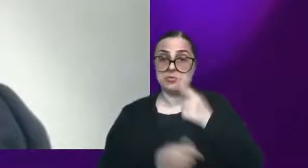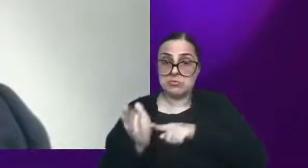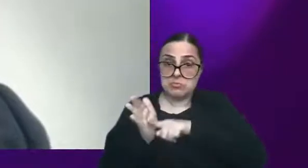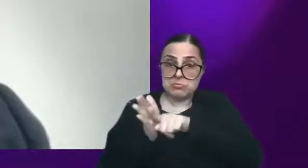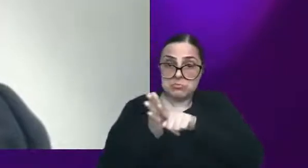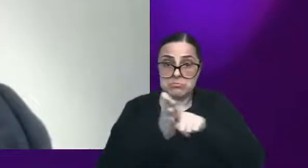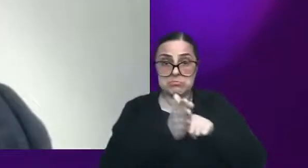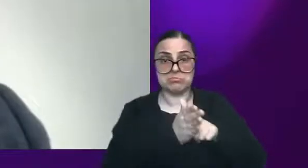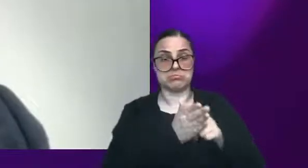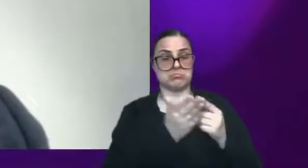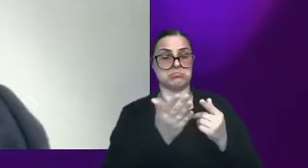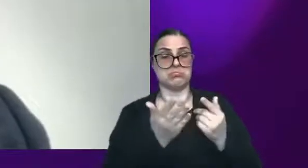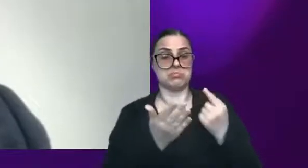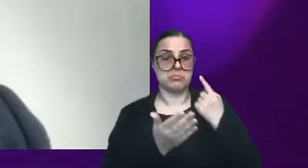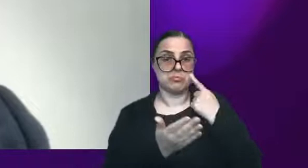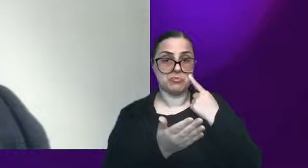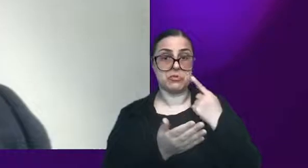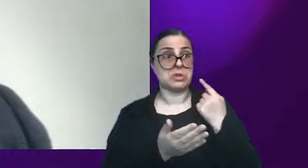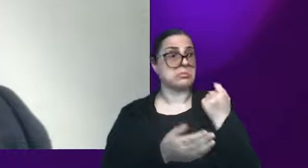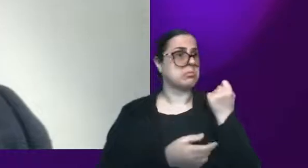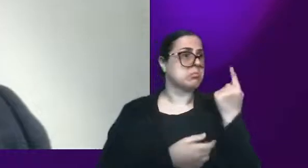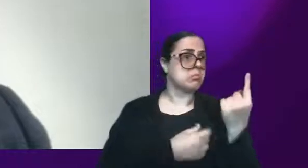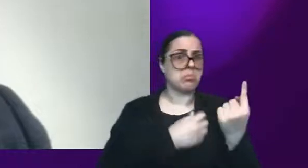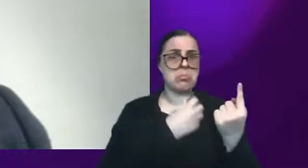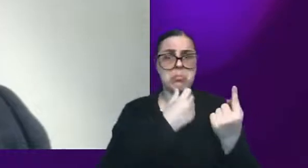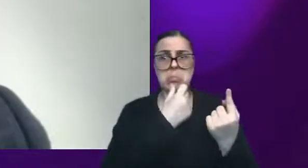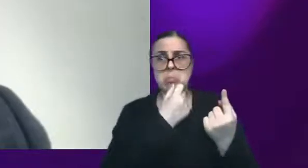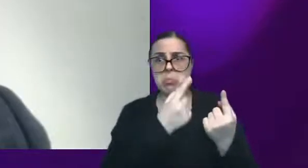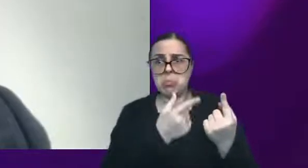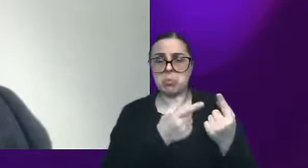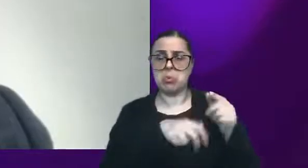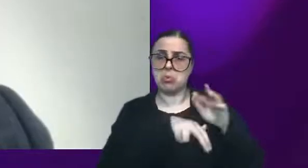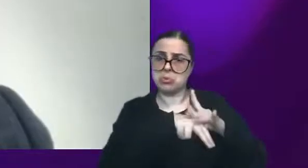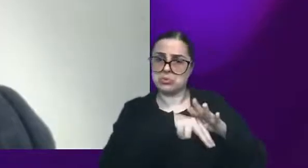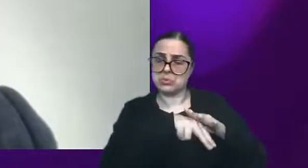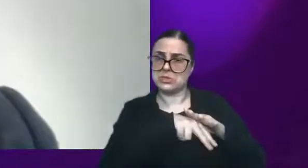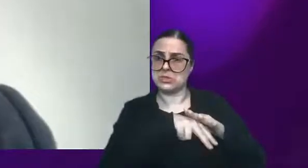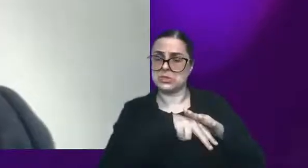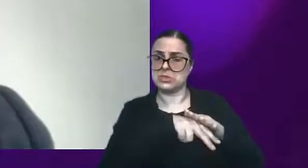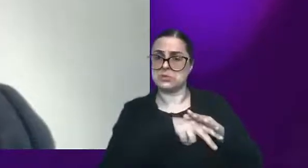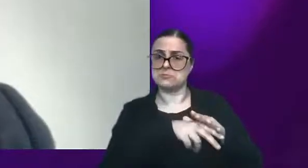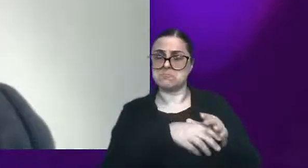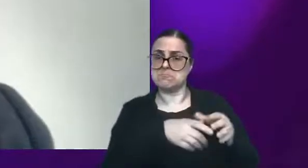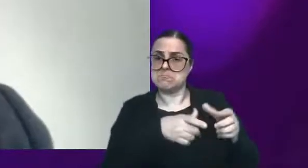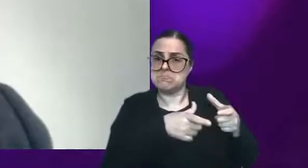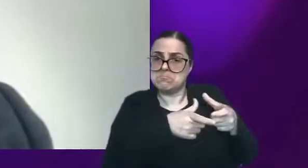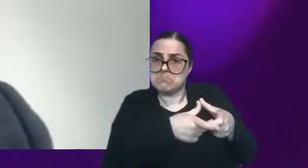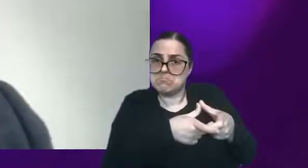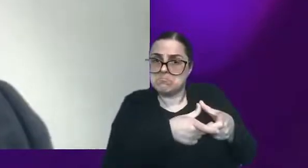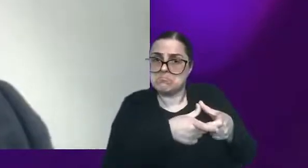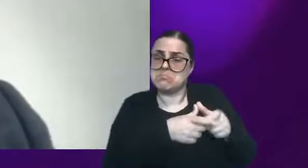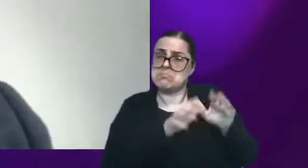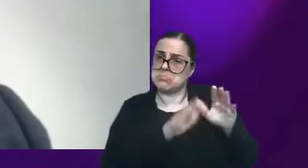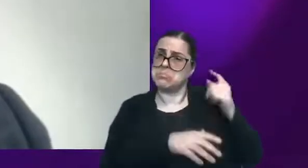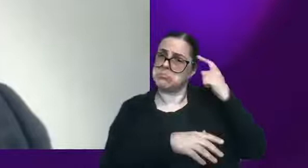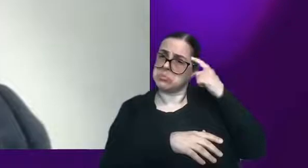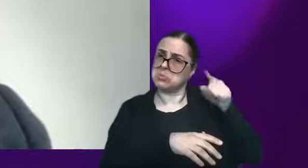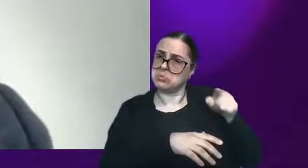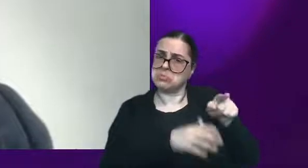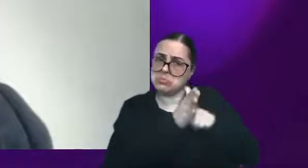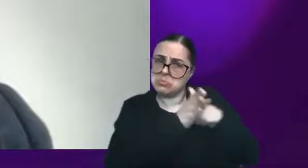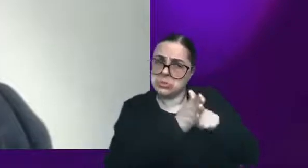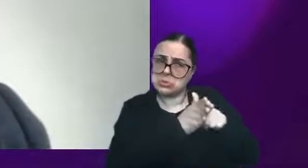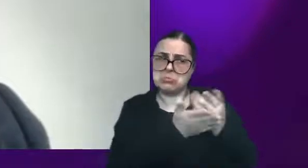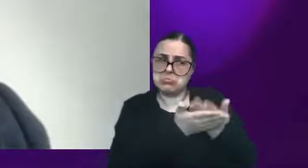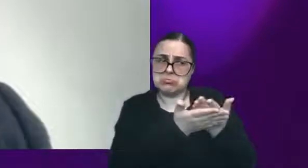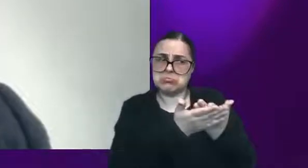se tem feito, há poucos casos no mundo, mas já começa a haver uma experiência razoável e, portanto, o caminho também pode ser por aí. O que eu acho,